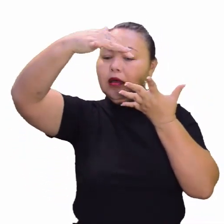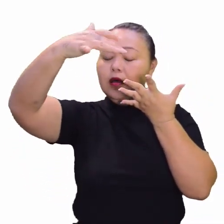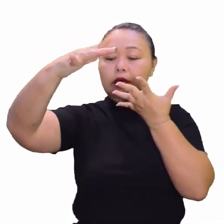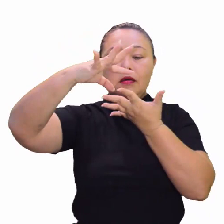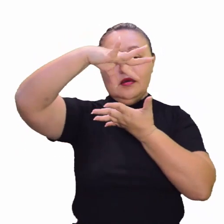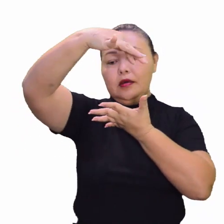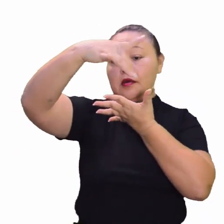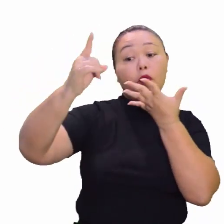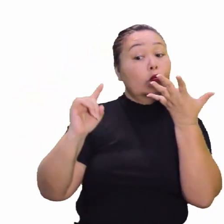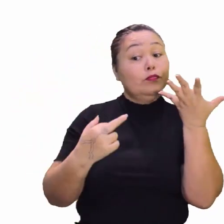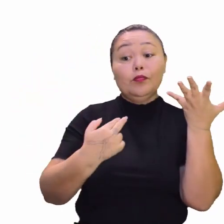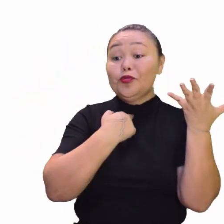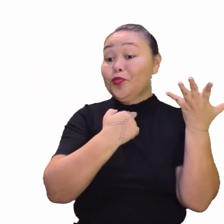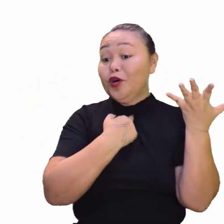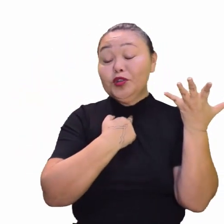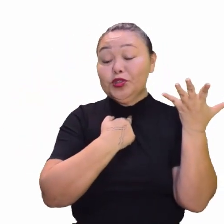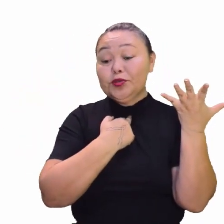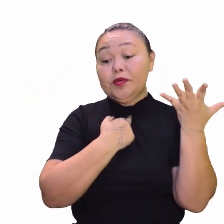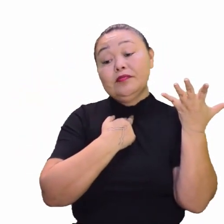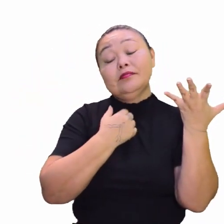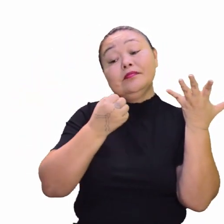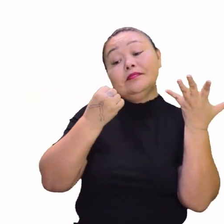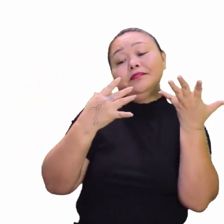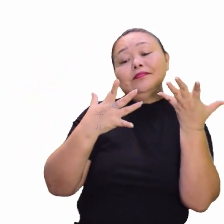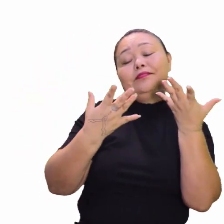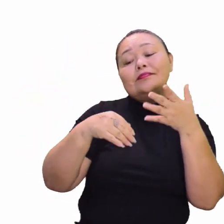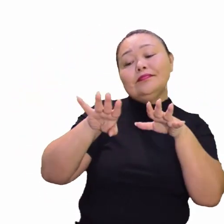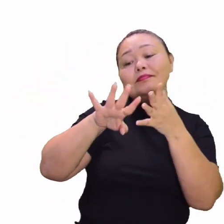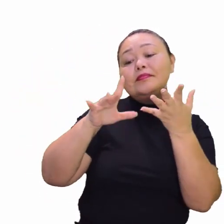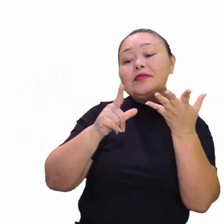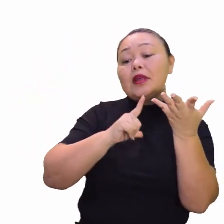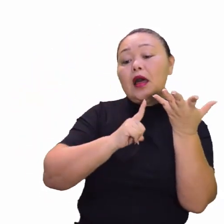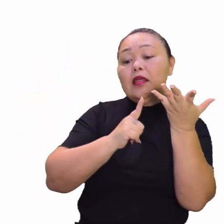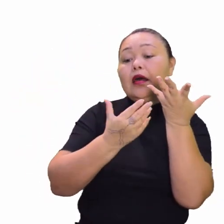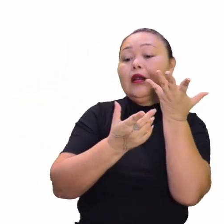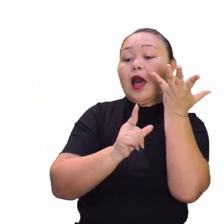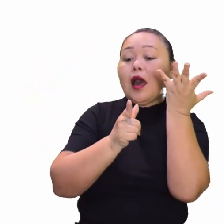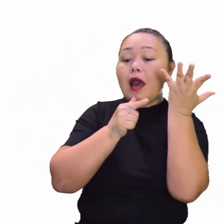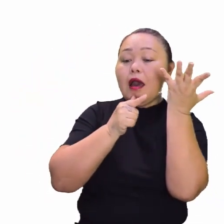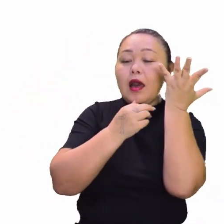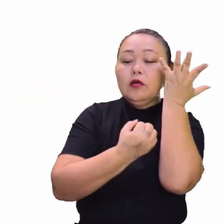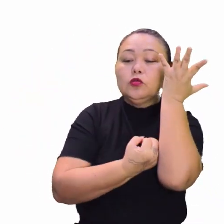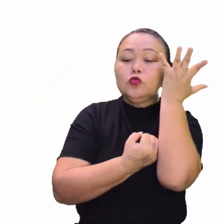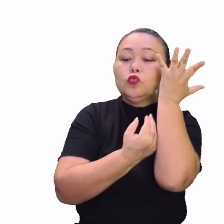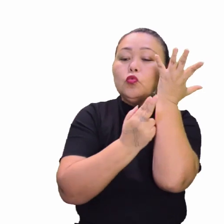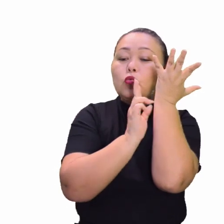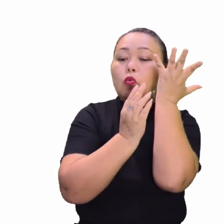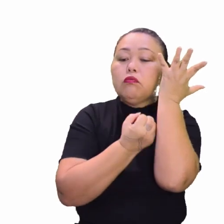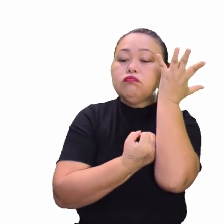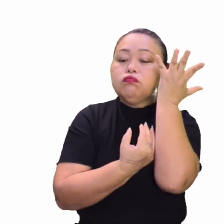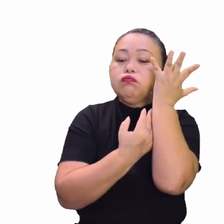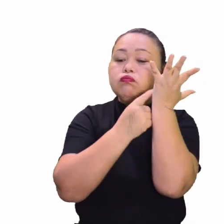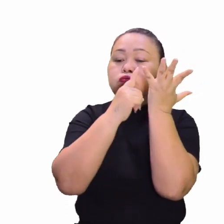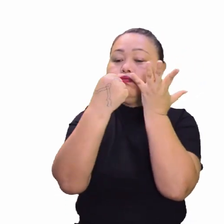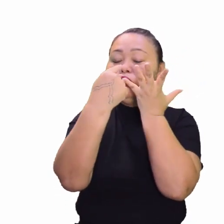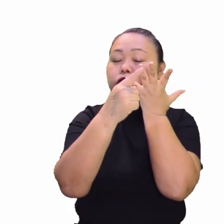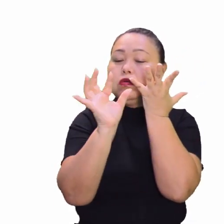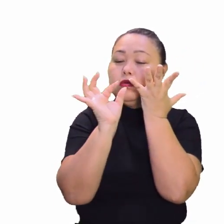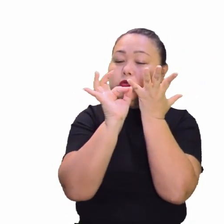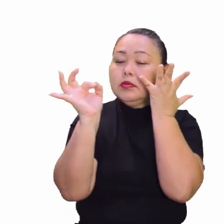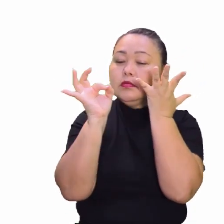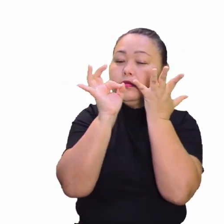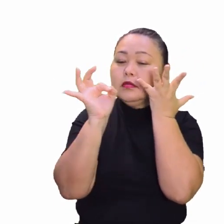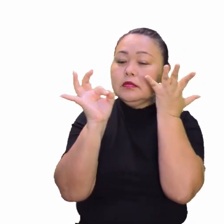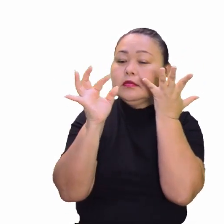e verdejantes. Não pode, porque senão ele também gastaria muita água. Exatamente. Não é isso? Então Com ele só é certeza.